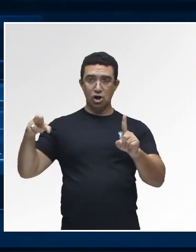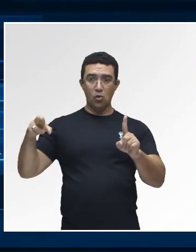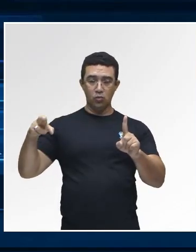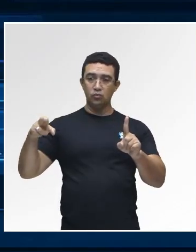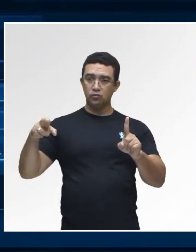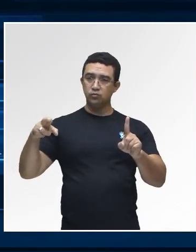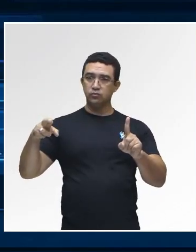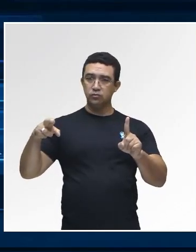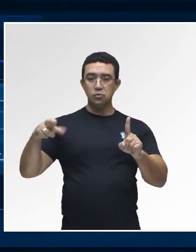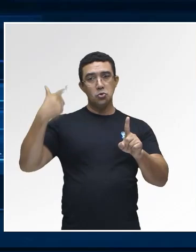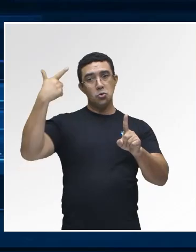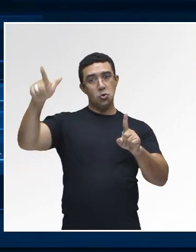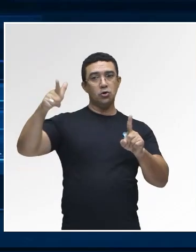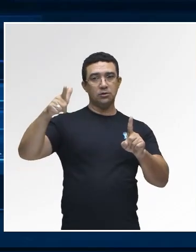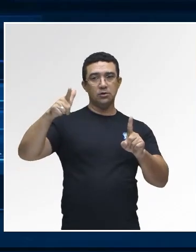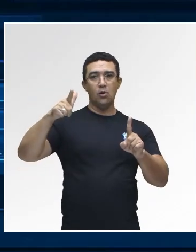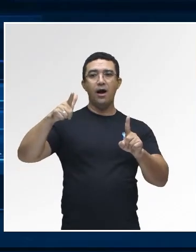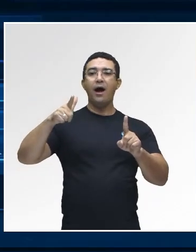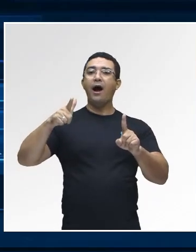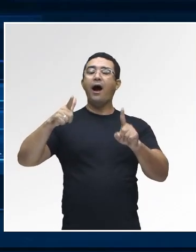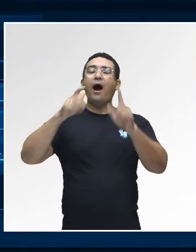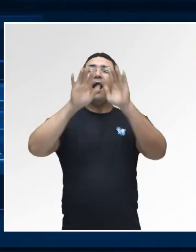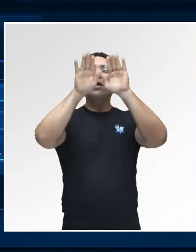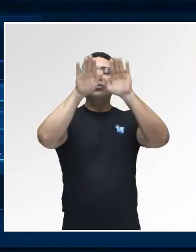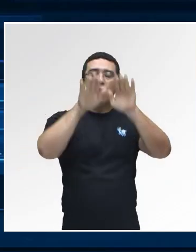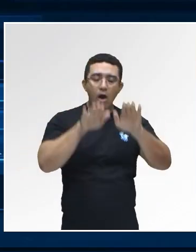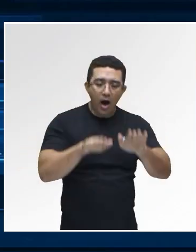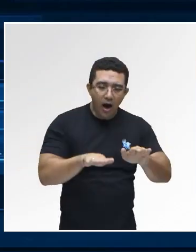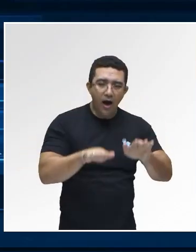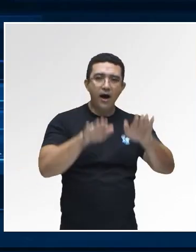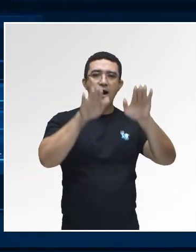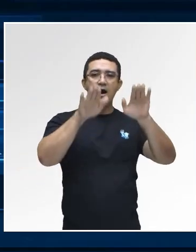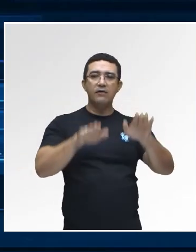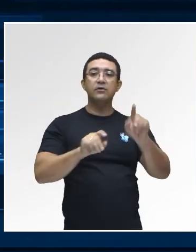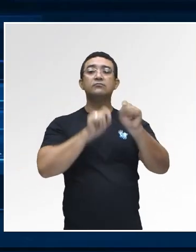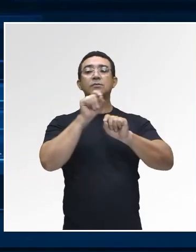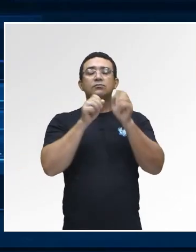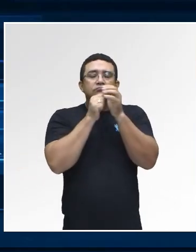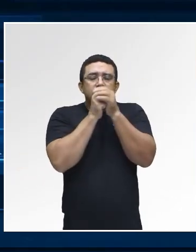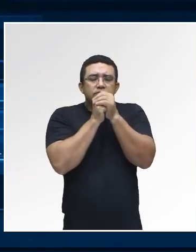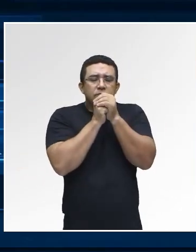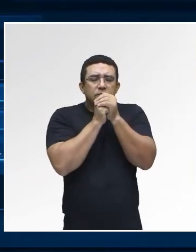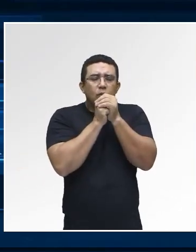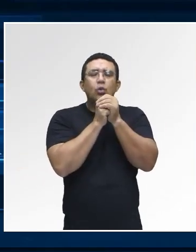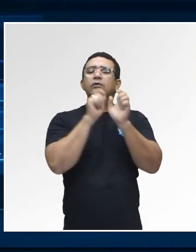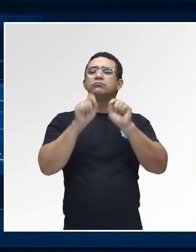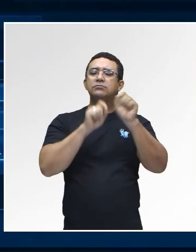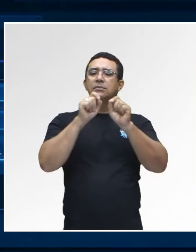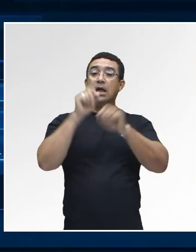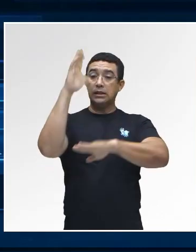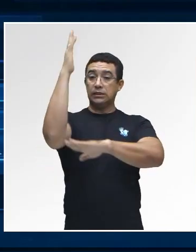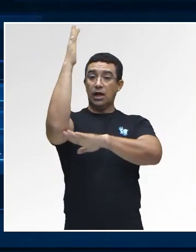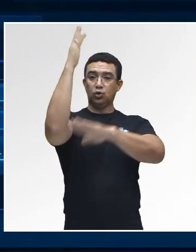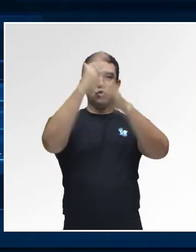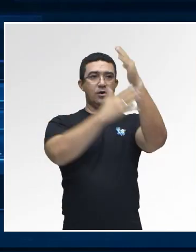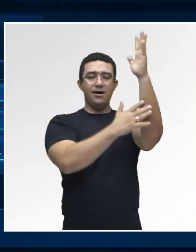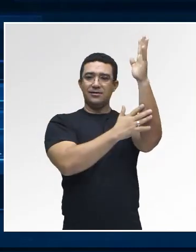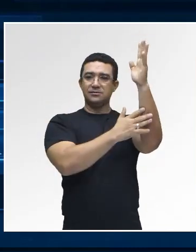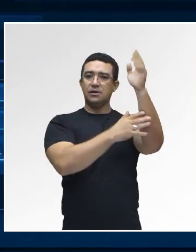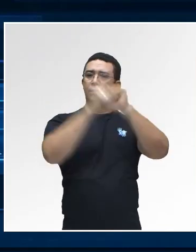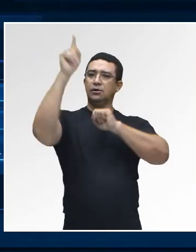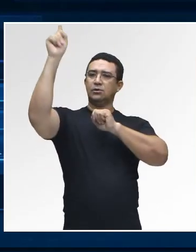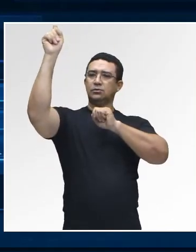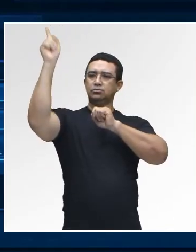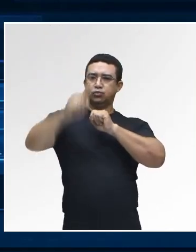verdade? O deus do trovão, Odin. Então, eles associavam à natureza os seus